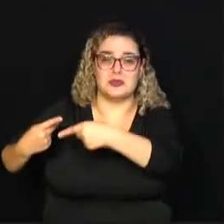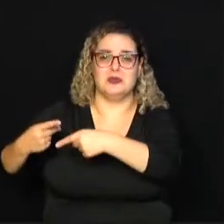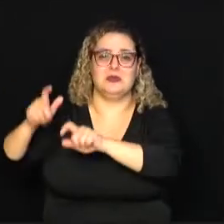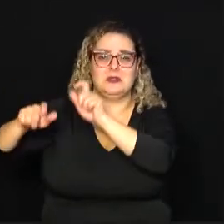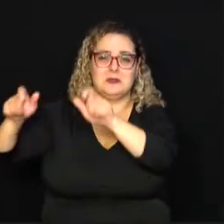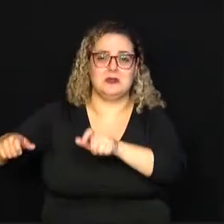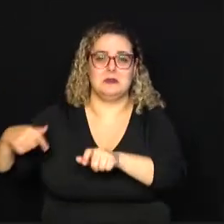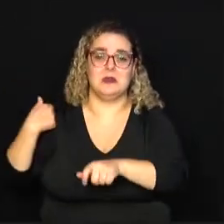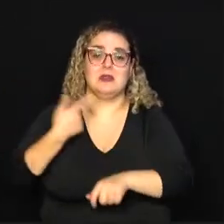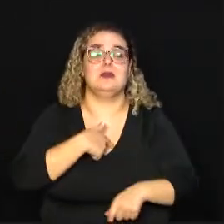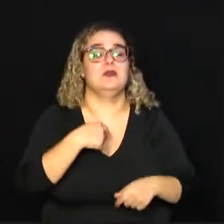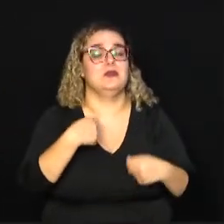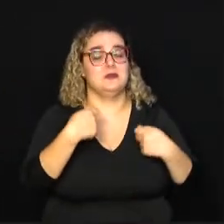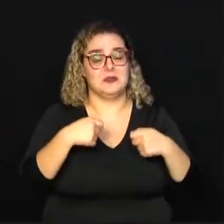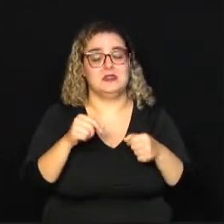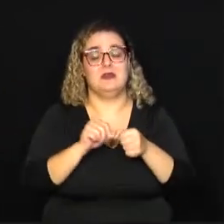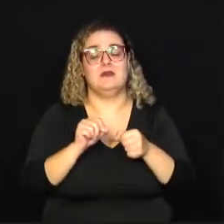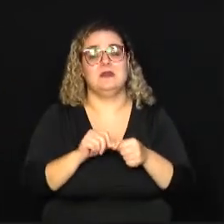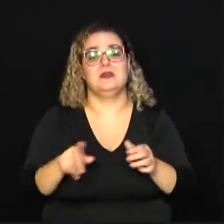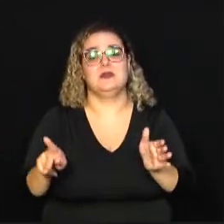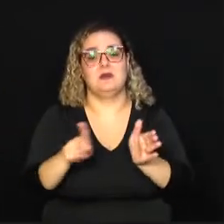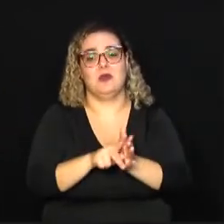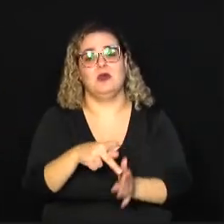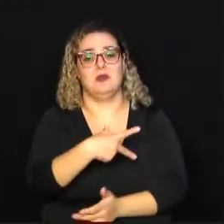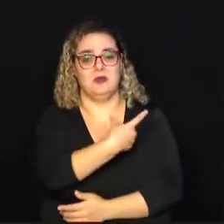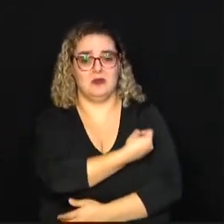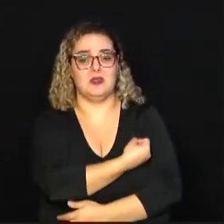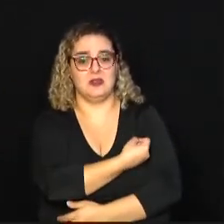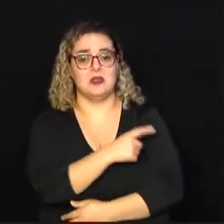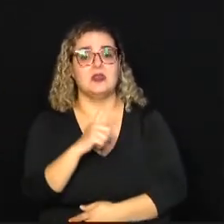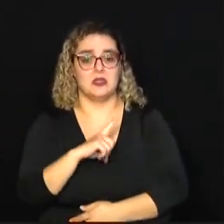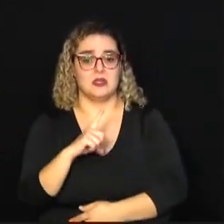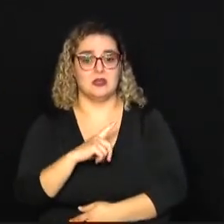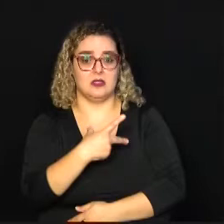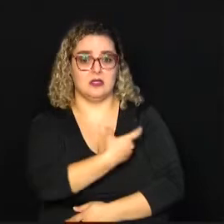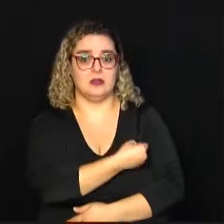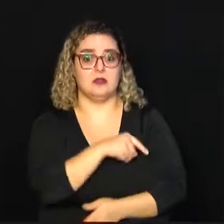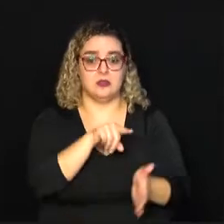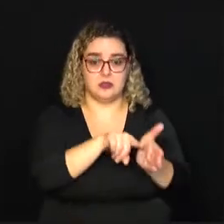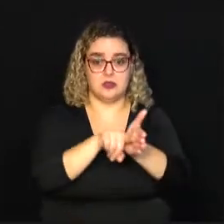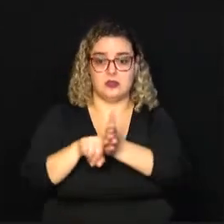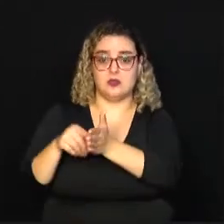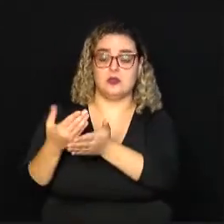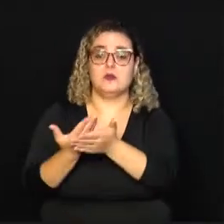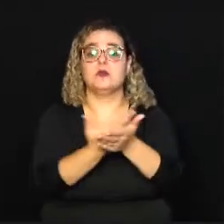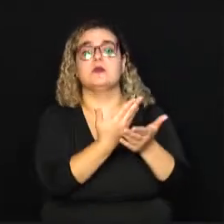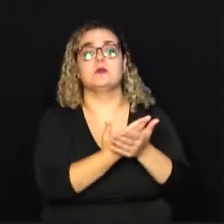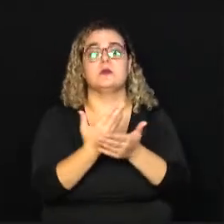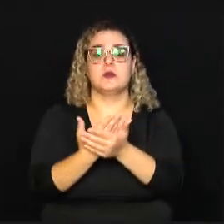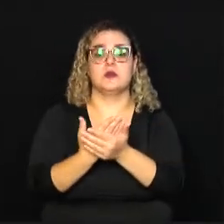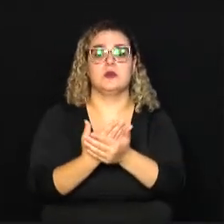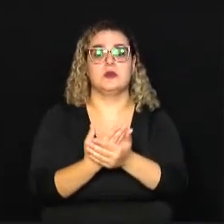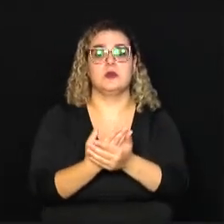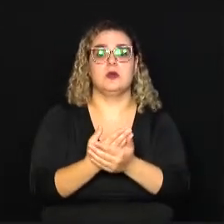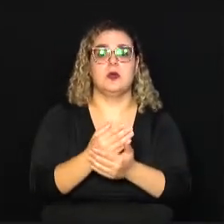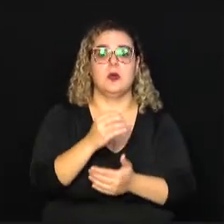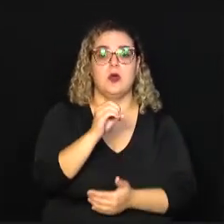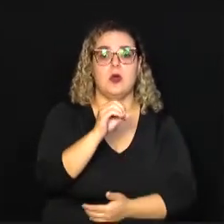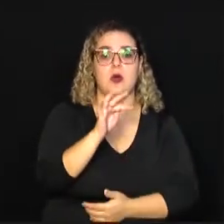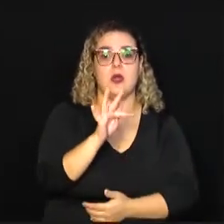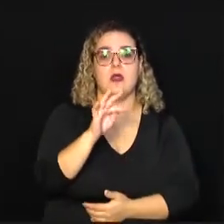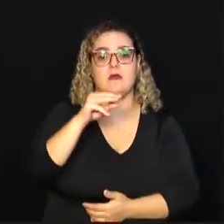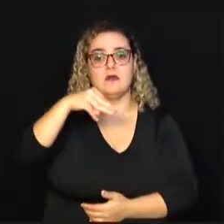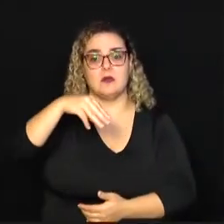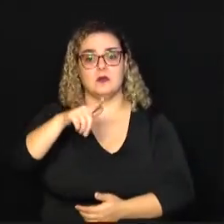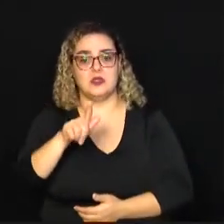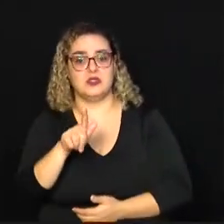vacinas que a gente tem aqui no Brasil. E, por exemplo, nós temos vacinas que estão em pesquisa no Brasil, como uma vacina da UFMG, outras da USP, e